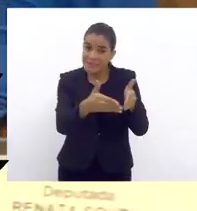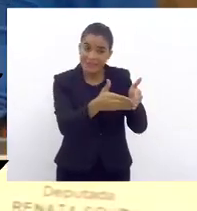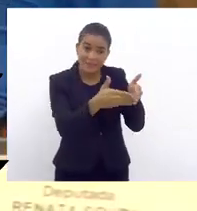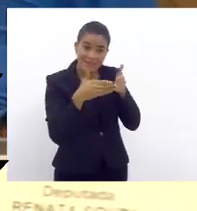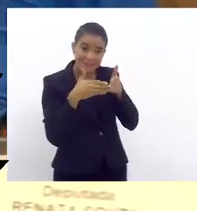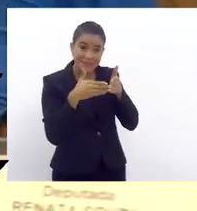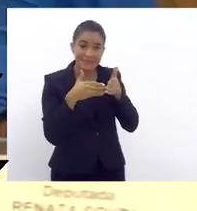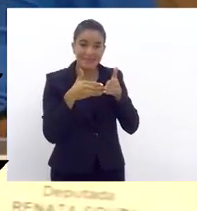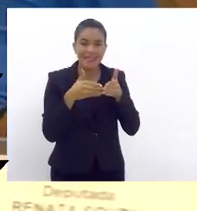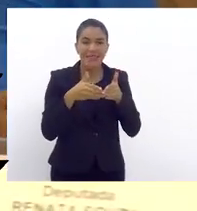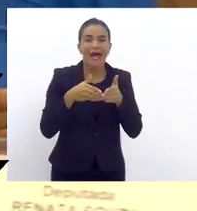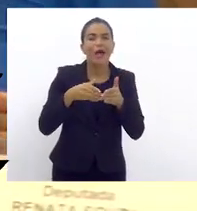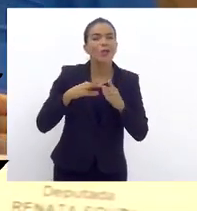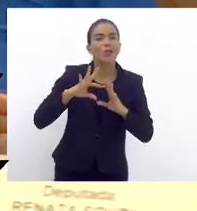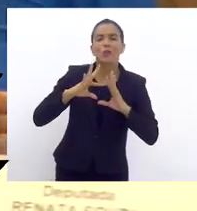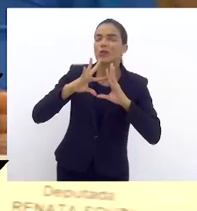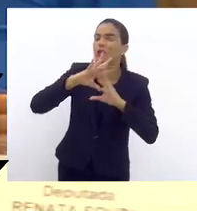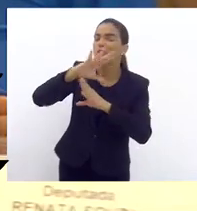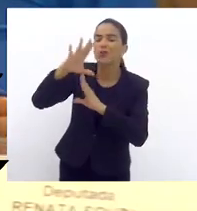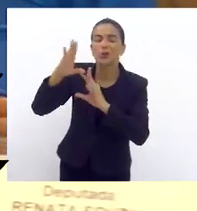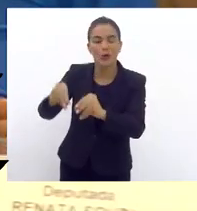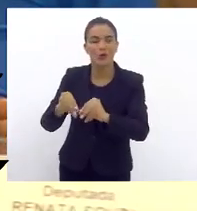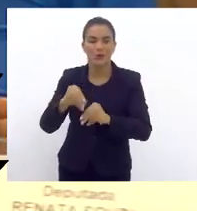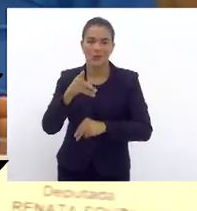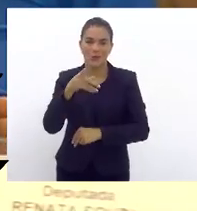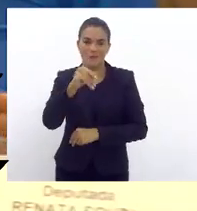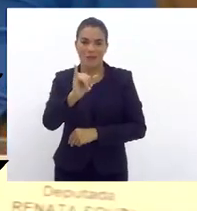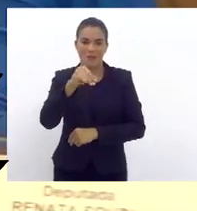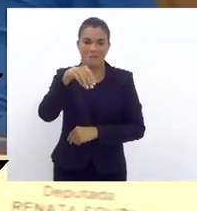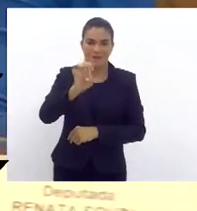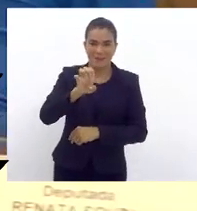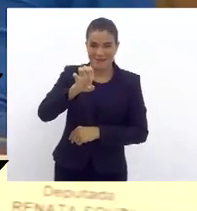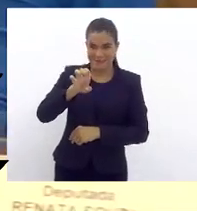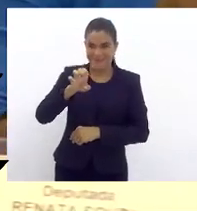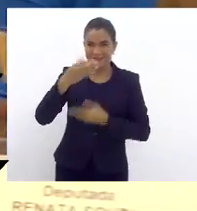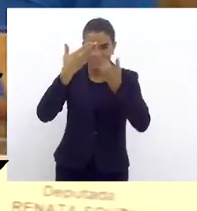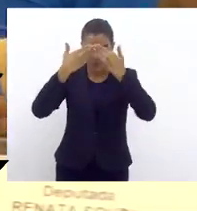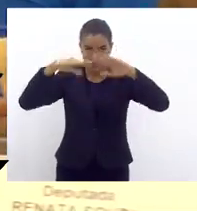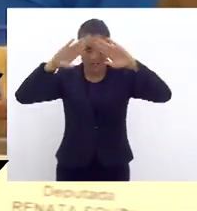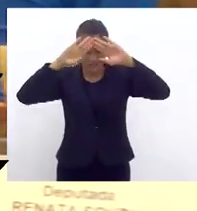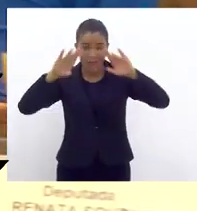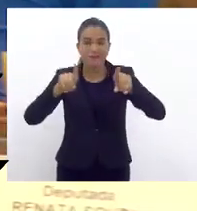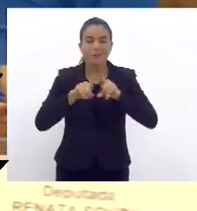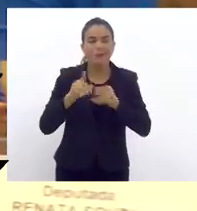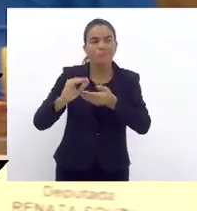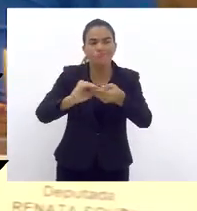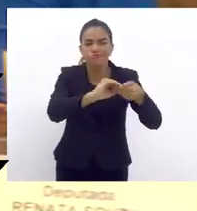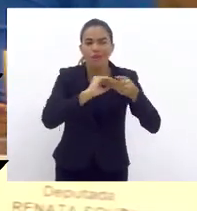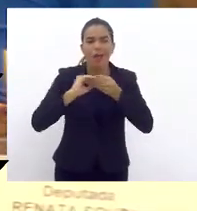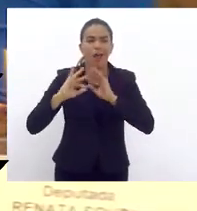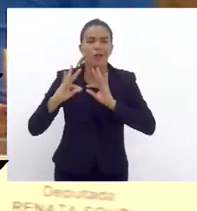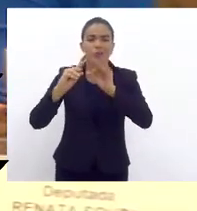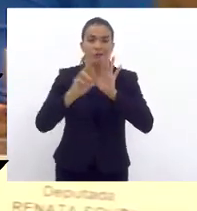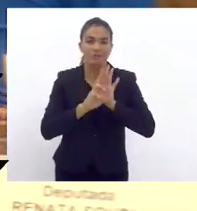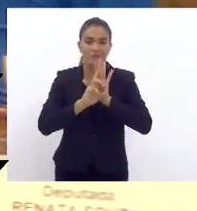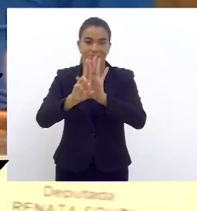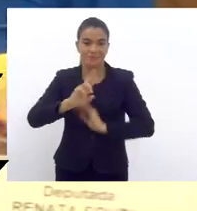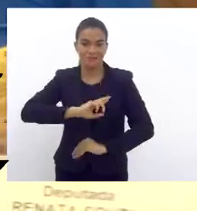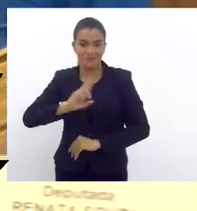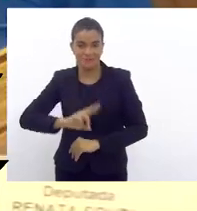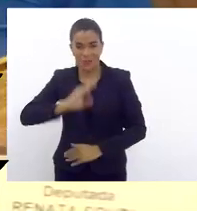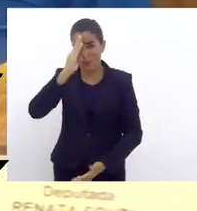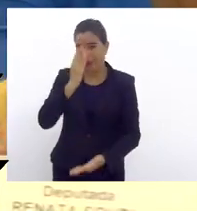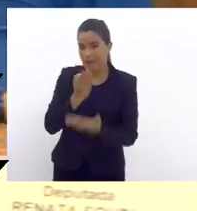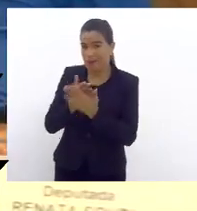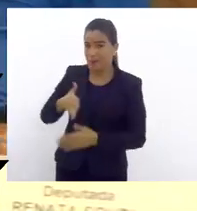e todas as a todos os babais e também Saúdo todas as lideranças religiosas aqui é acredito